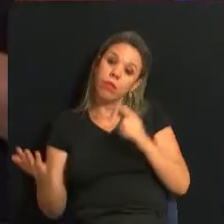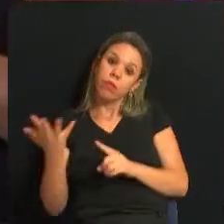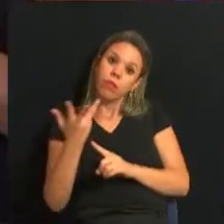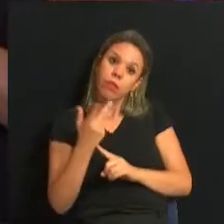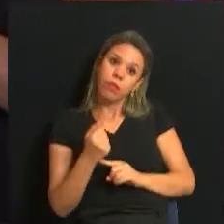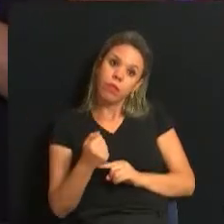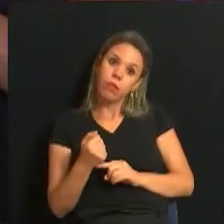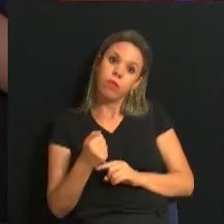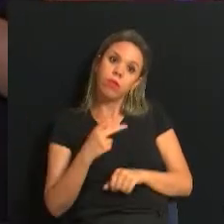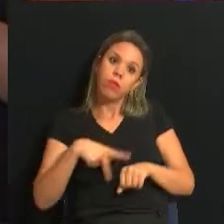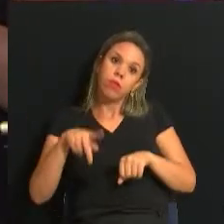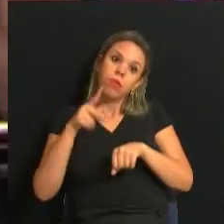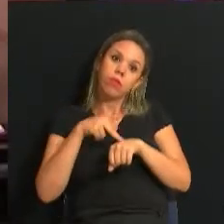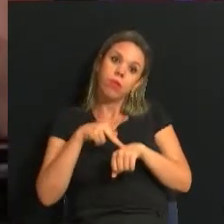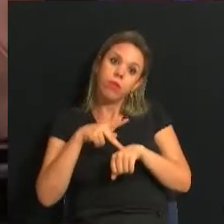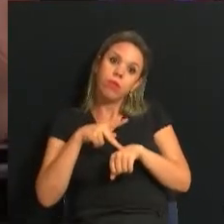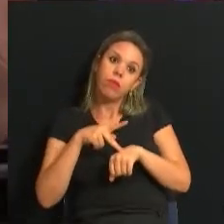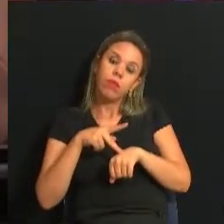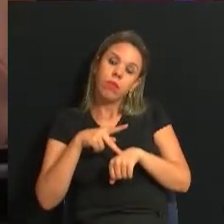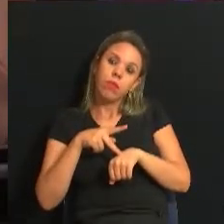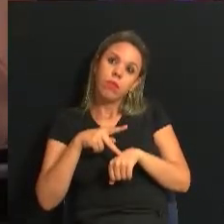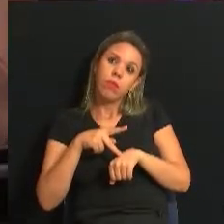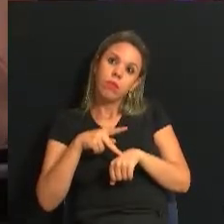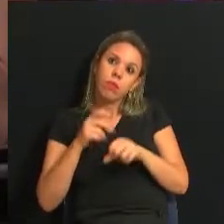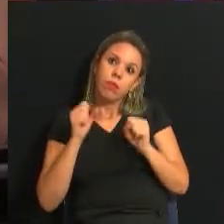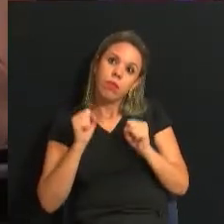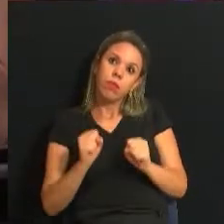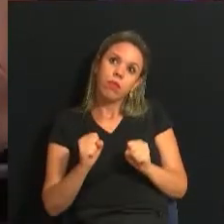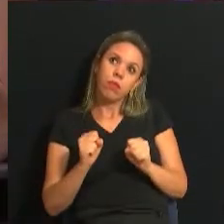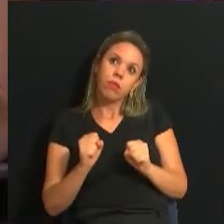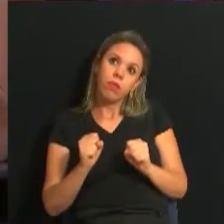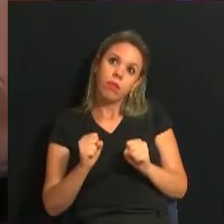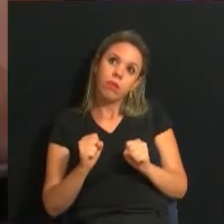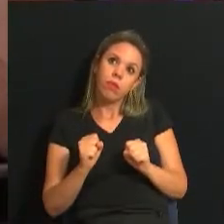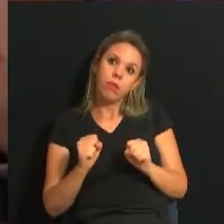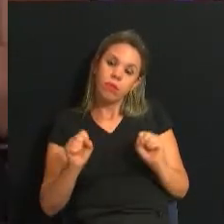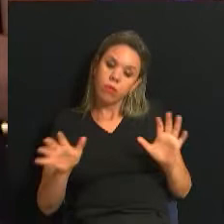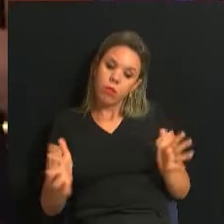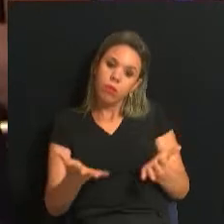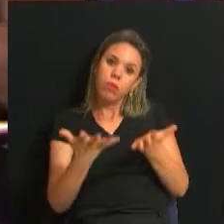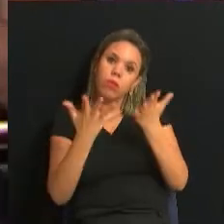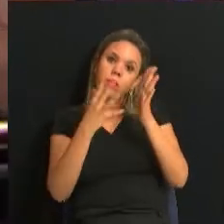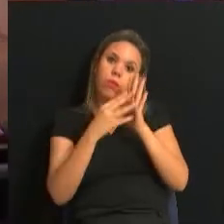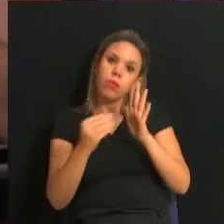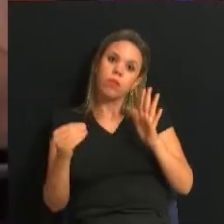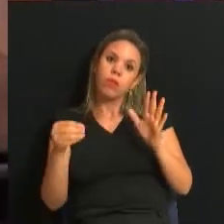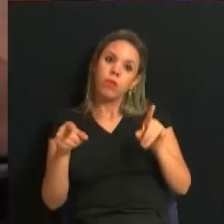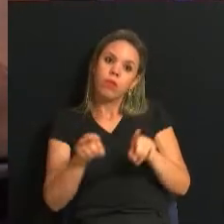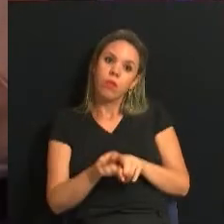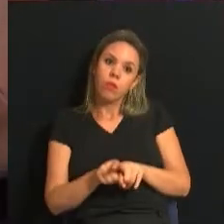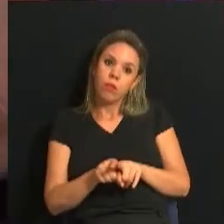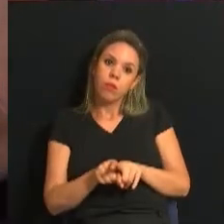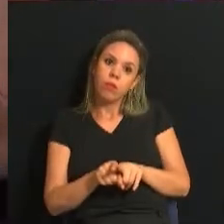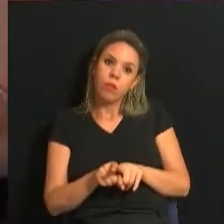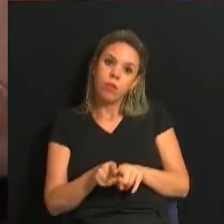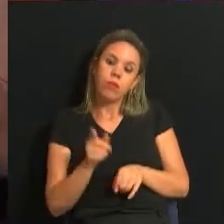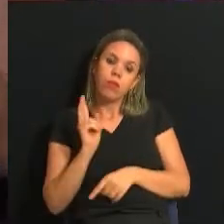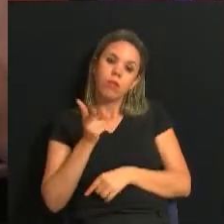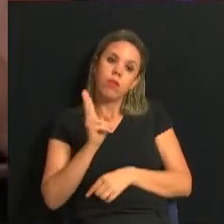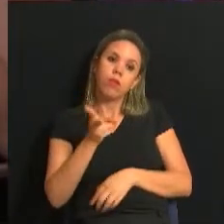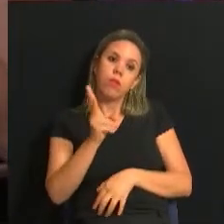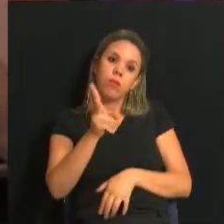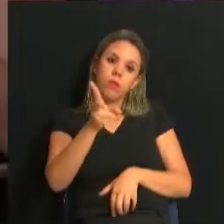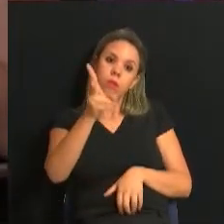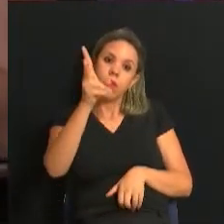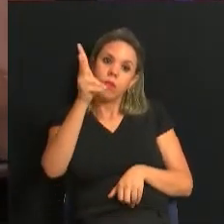nosso país, para a gente poder nos inspirar, né, também, para que a gente continue